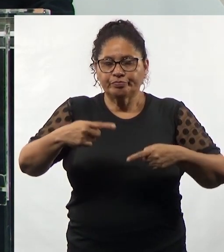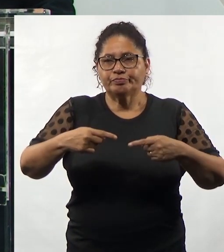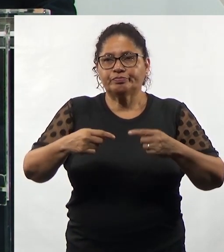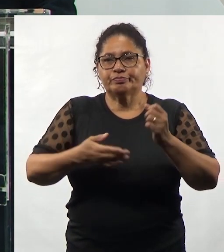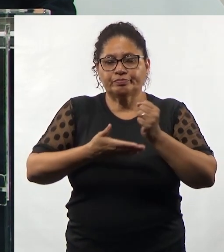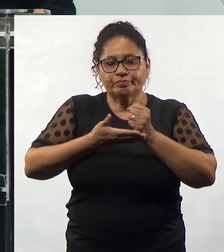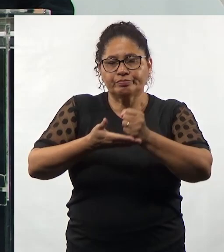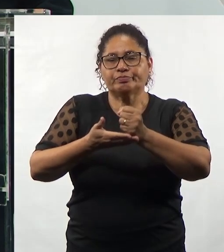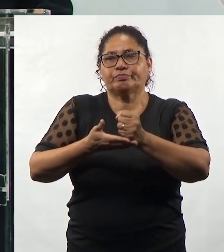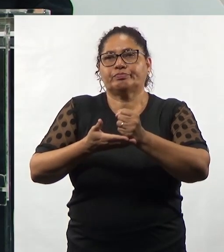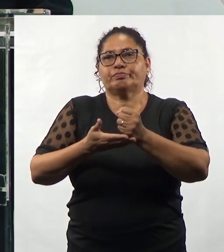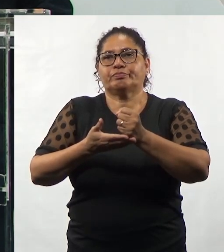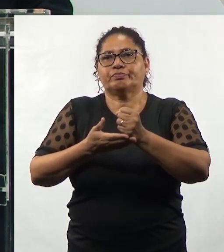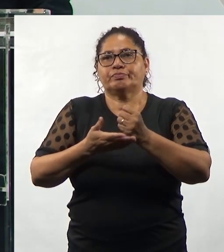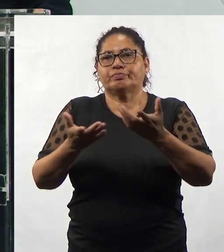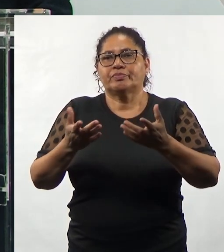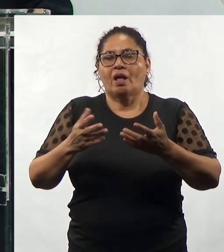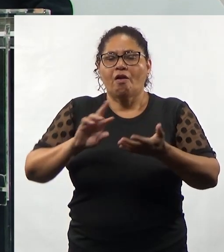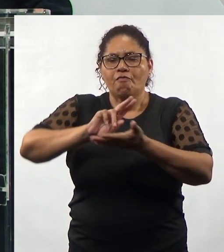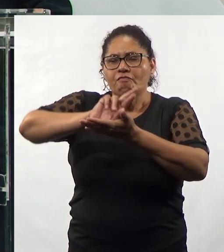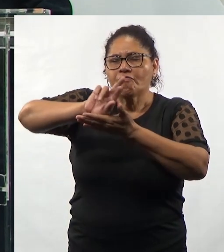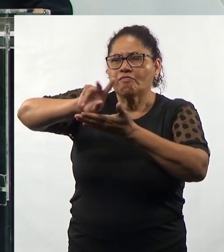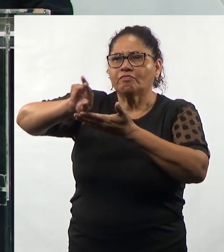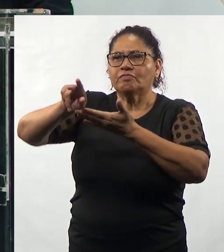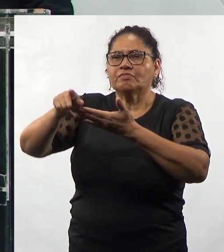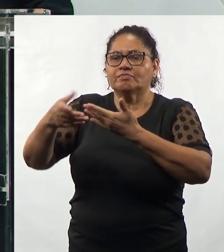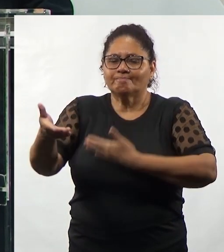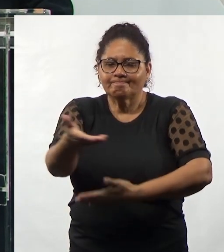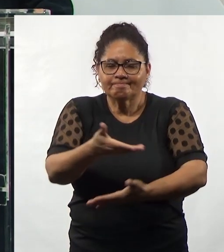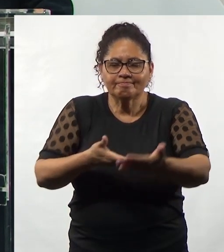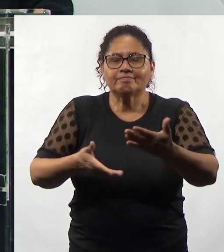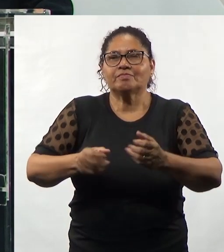chat, através das várias interações, para a gente poder